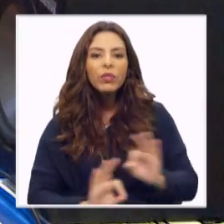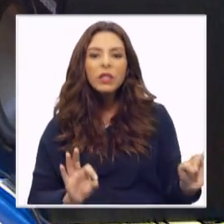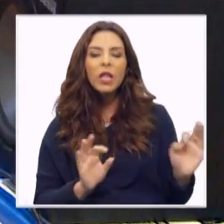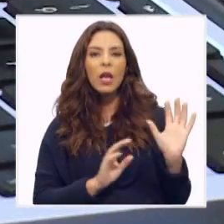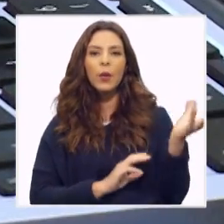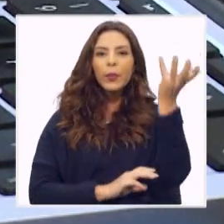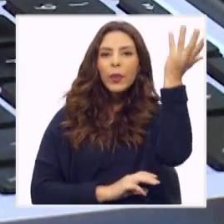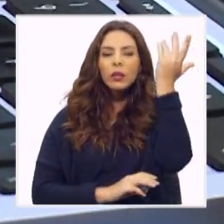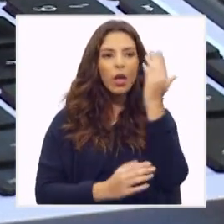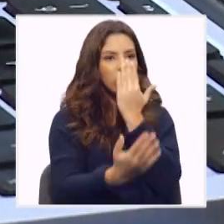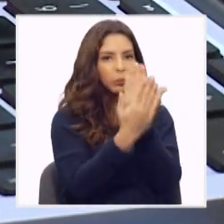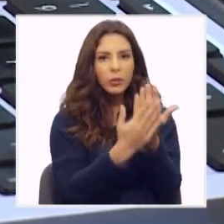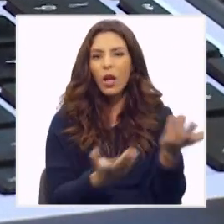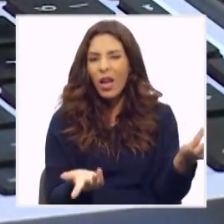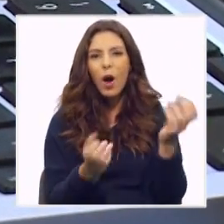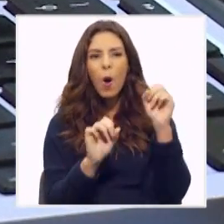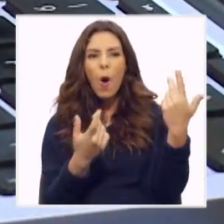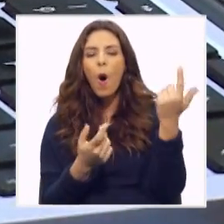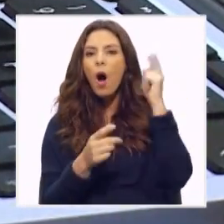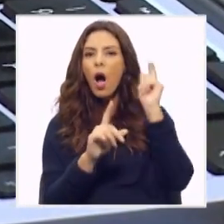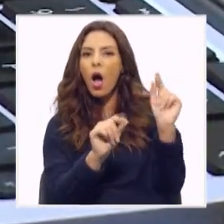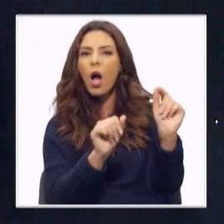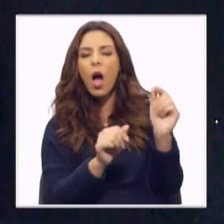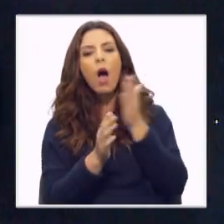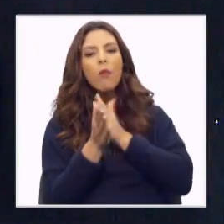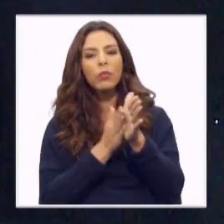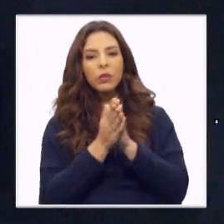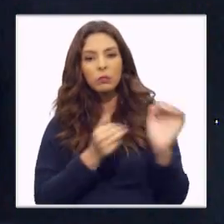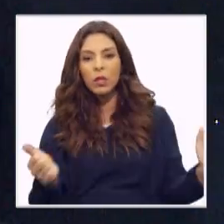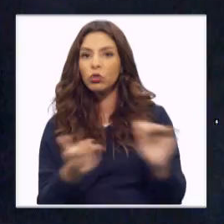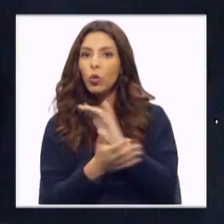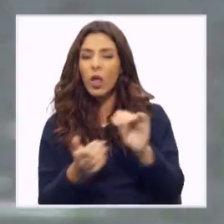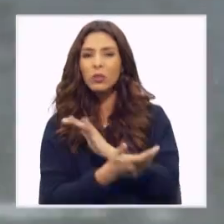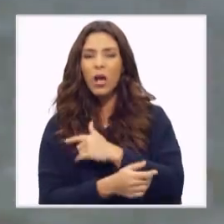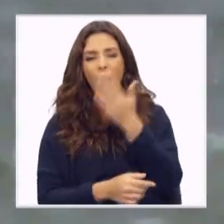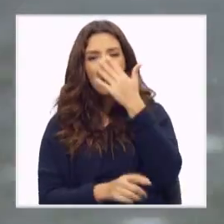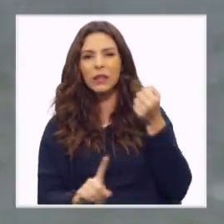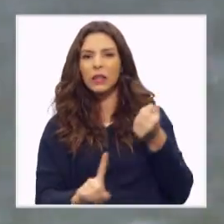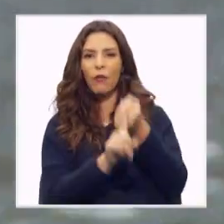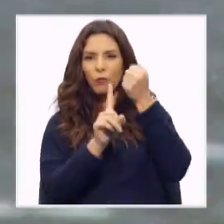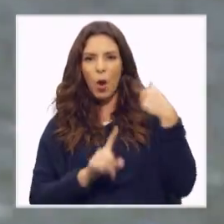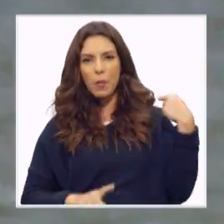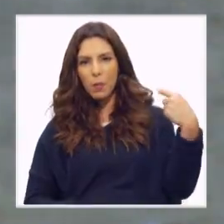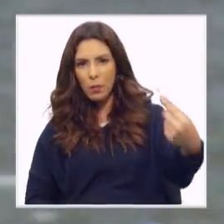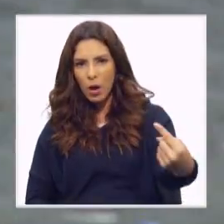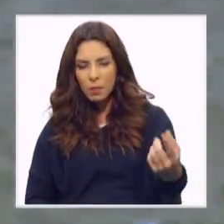ou economês, chegar às pessoas de uma maneira especial. Isso é um desafio constante, o jornalismo é um desafio constante.